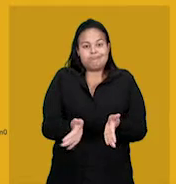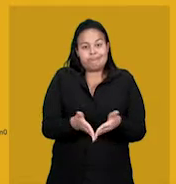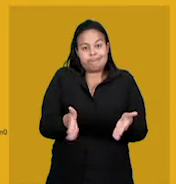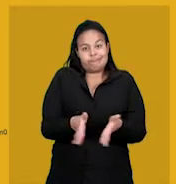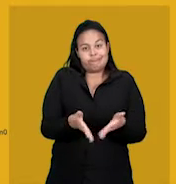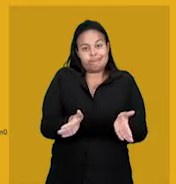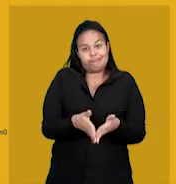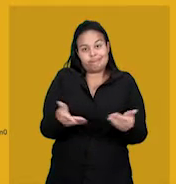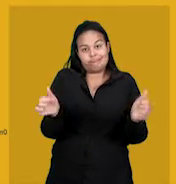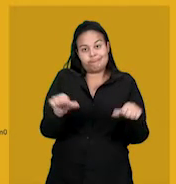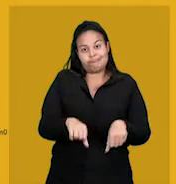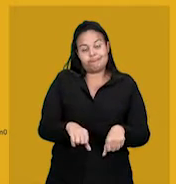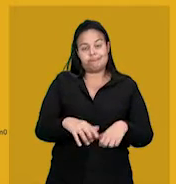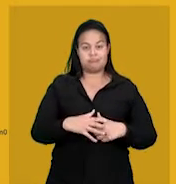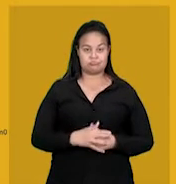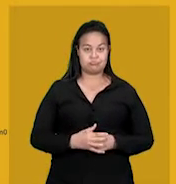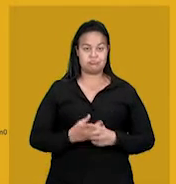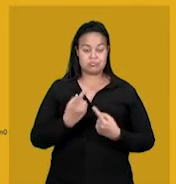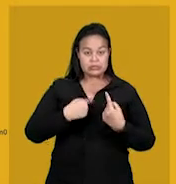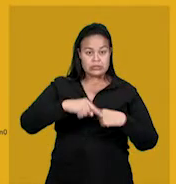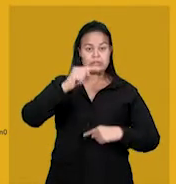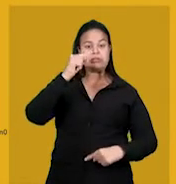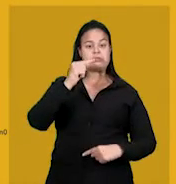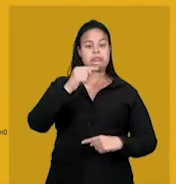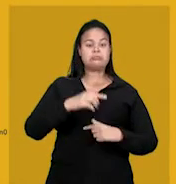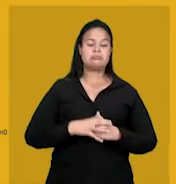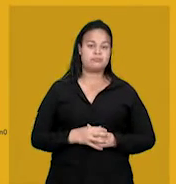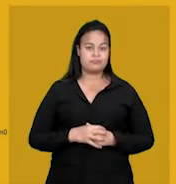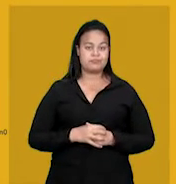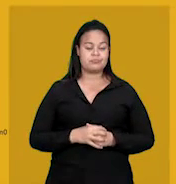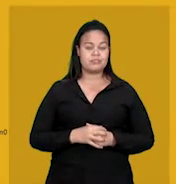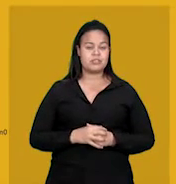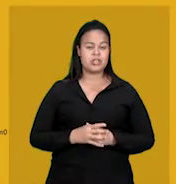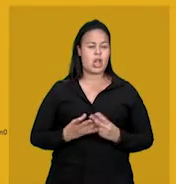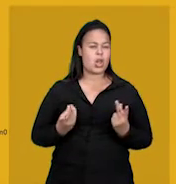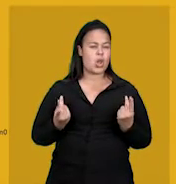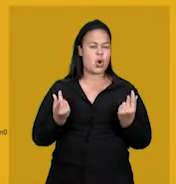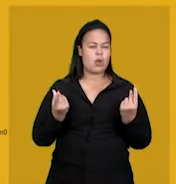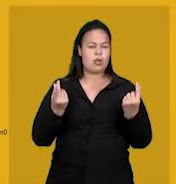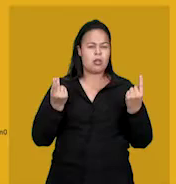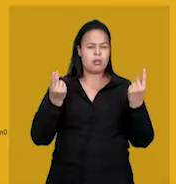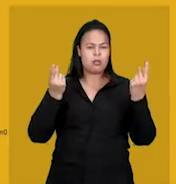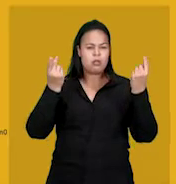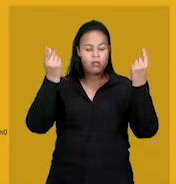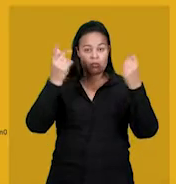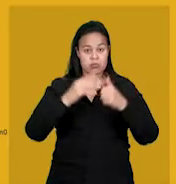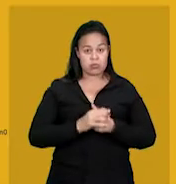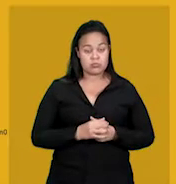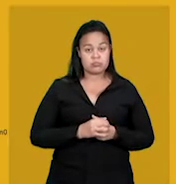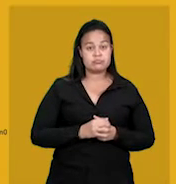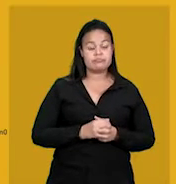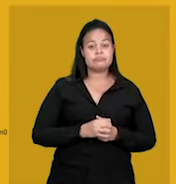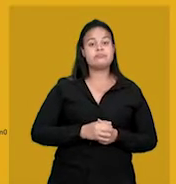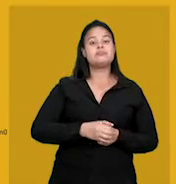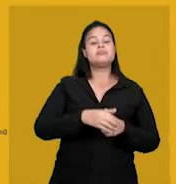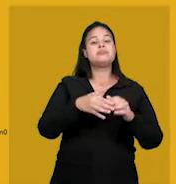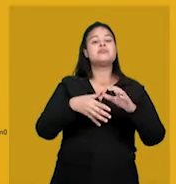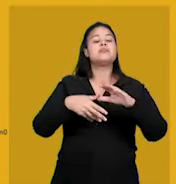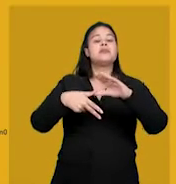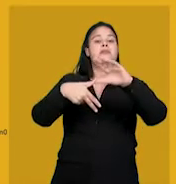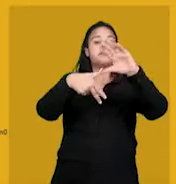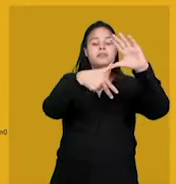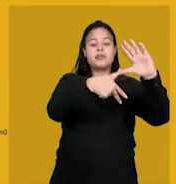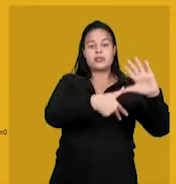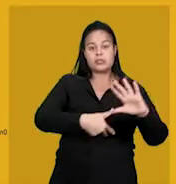eles são quase que opostos, né? Quando coloca os bilionários do mundo, a América do Norte, a Europa e o Extremo